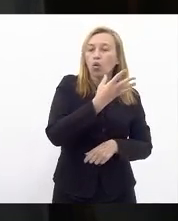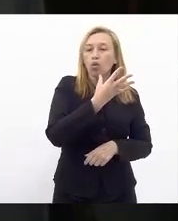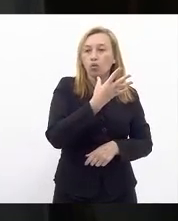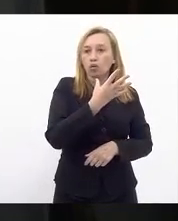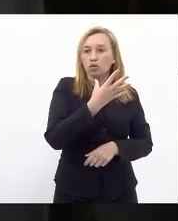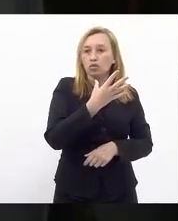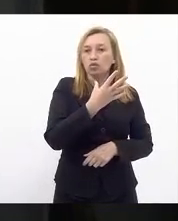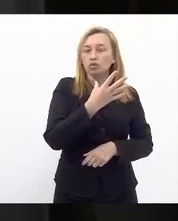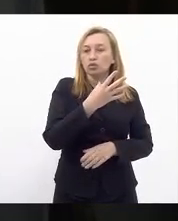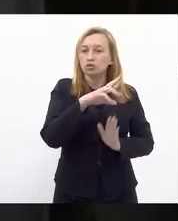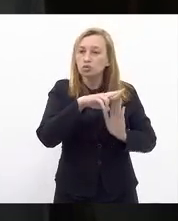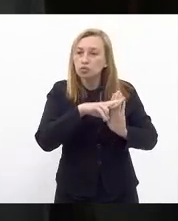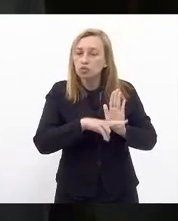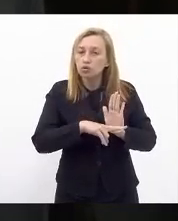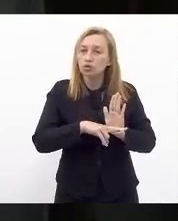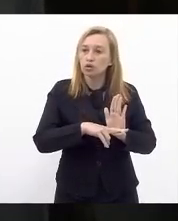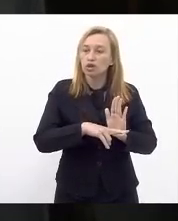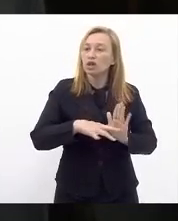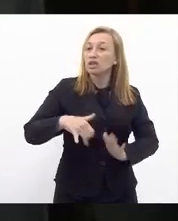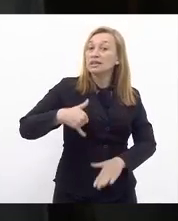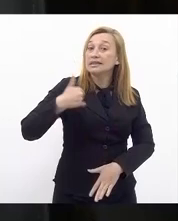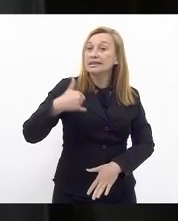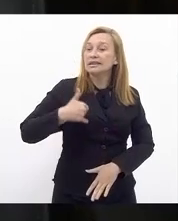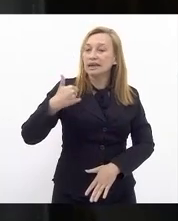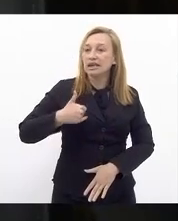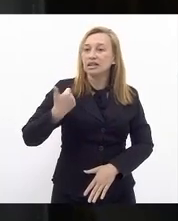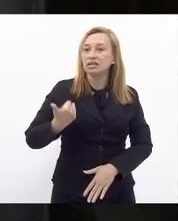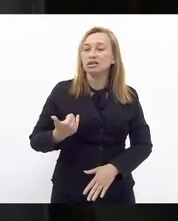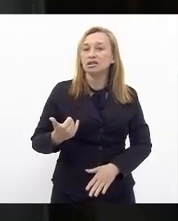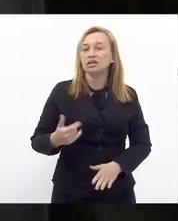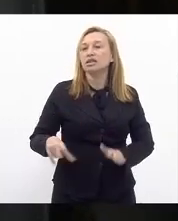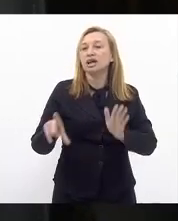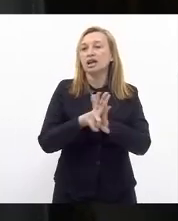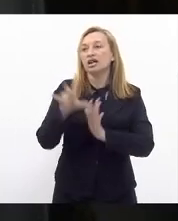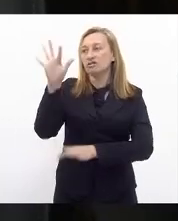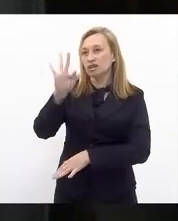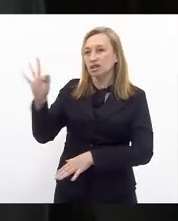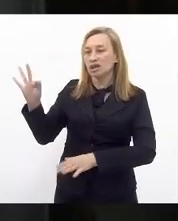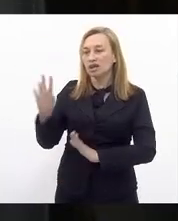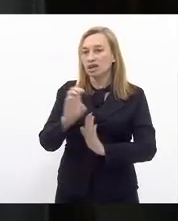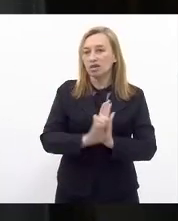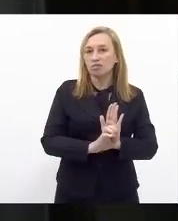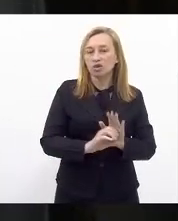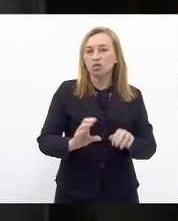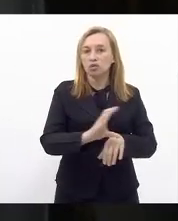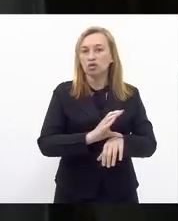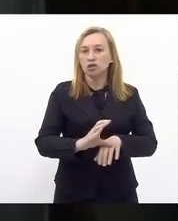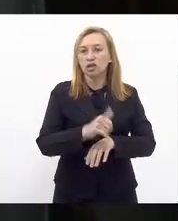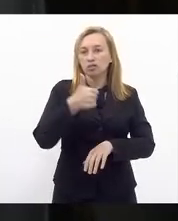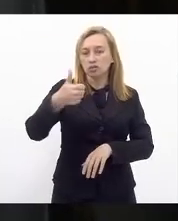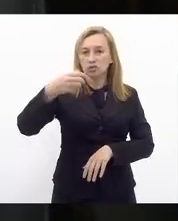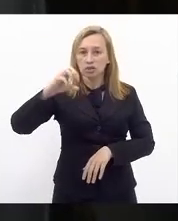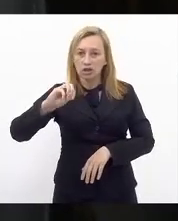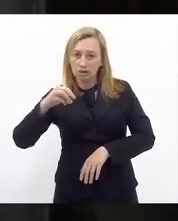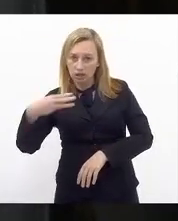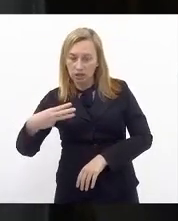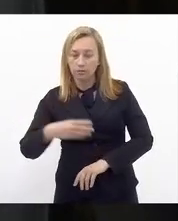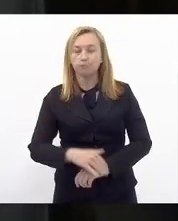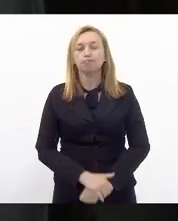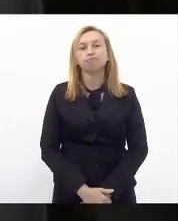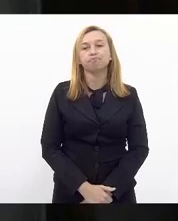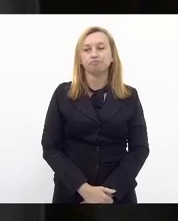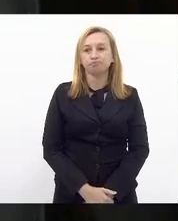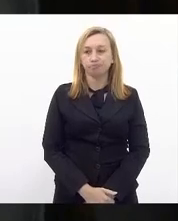parâmetros de idade da Legislação Federal da emenda constitucional 63 A